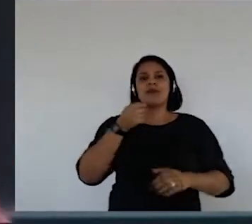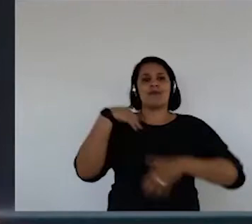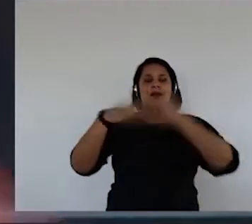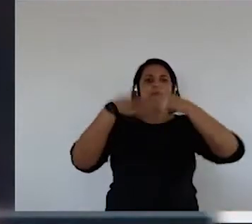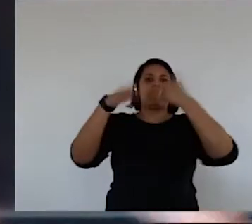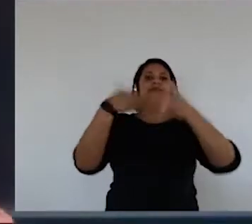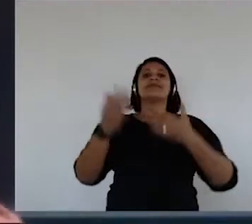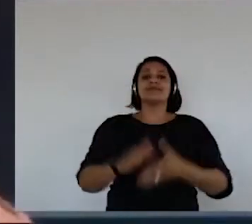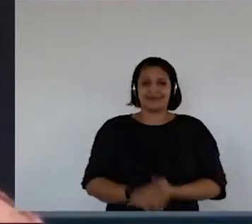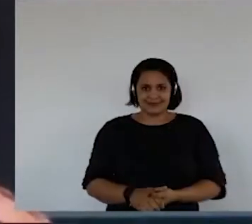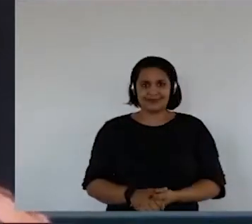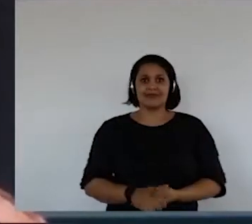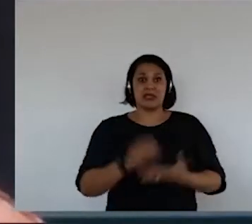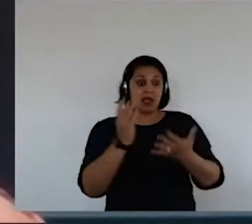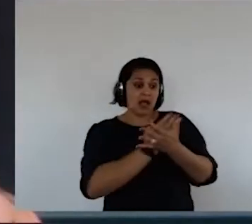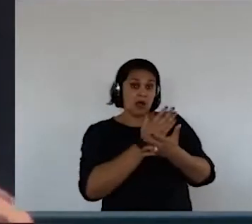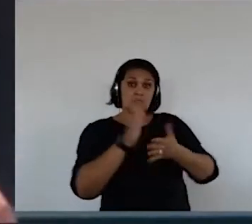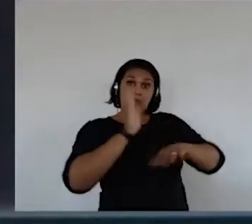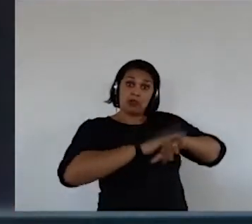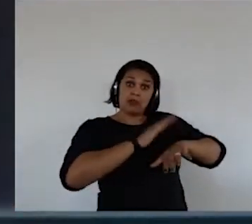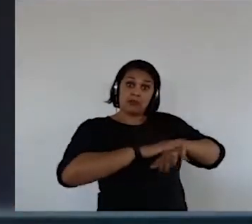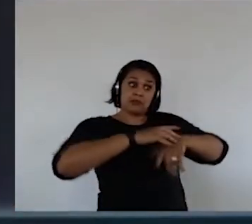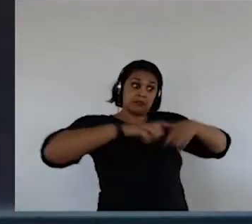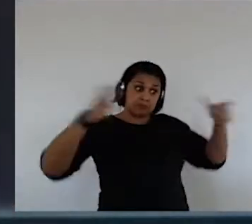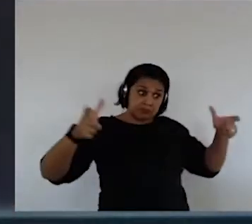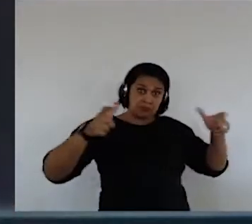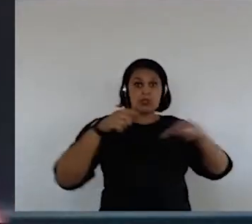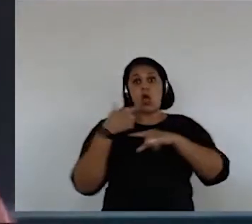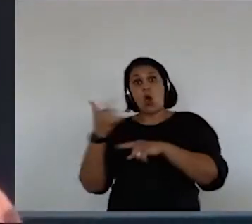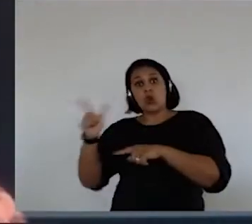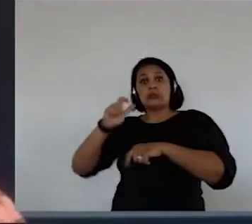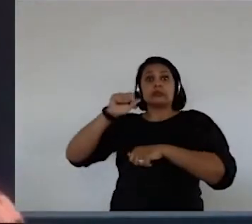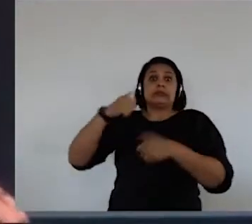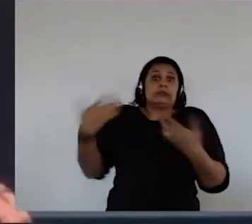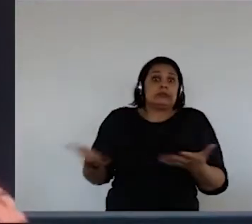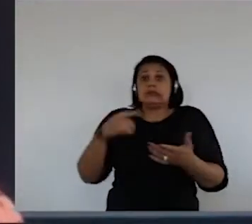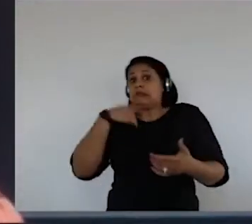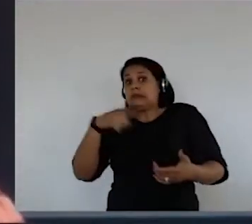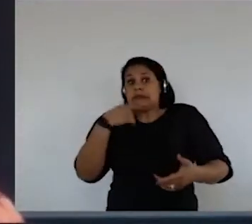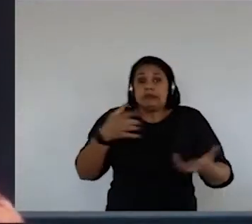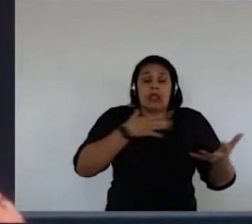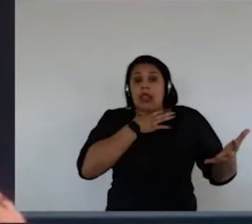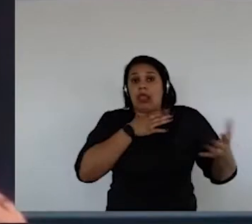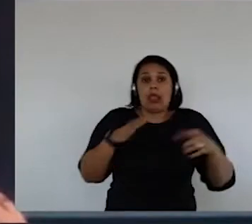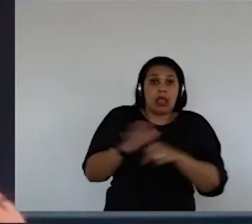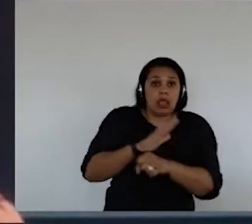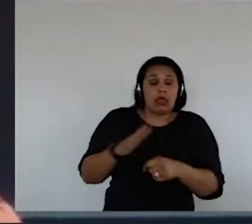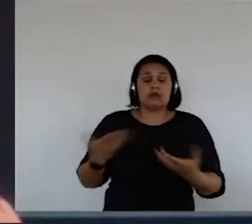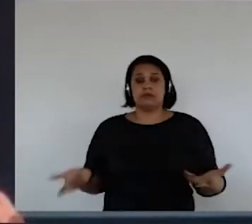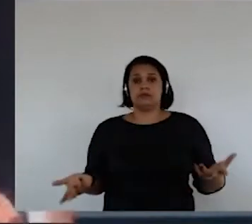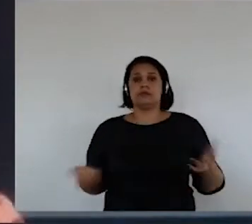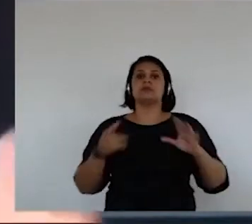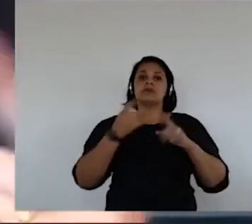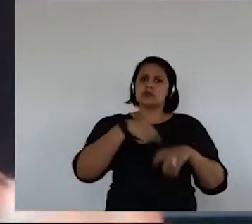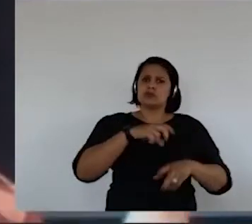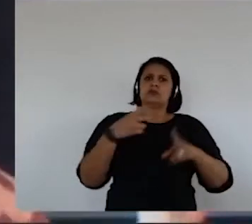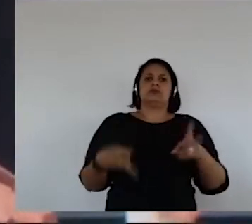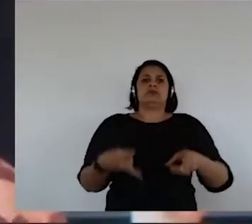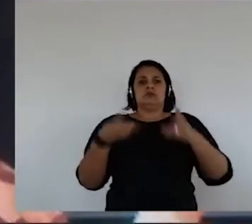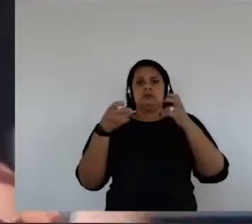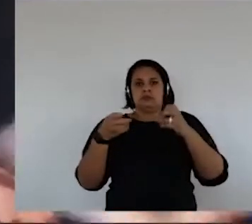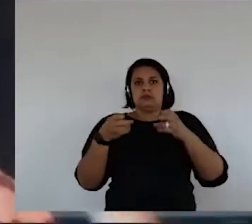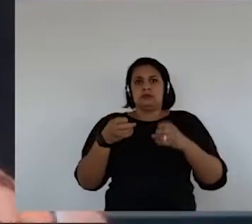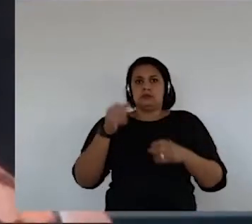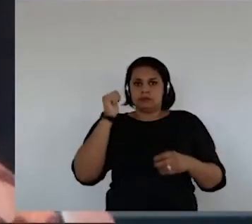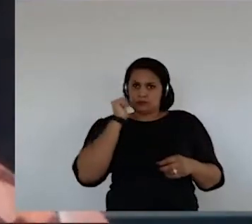efetivamente, há tempo, para outros esse tempo falta. E é preciso perceber que muitas mulheres estão